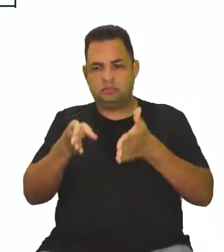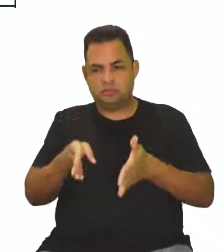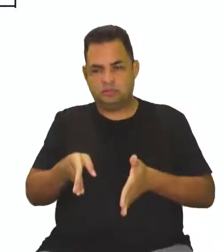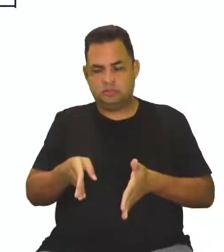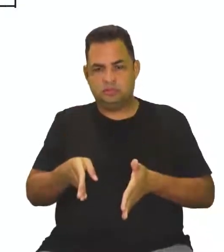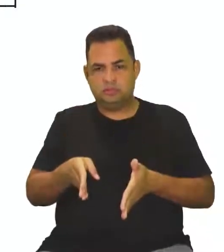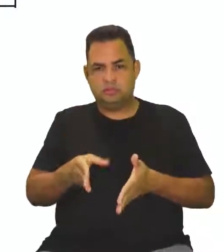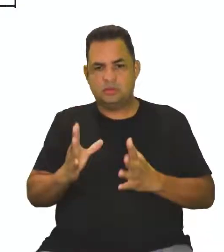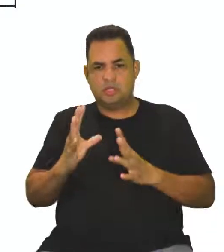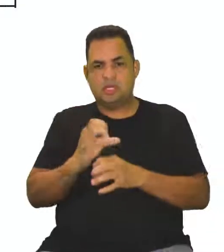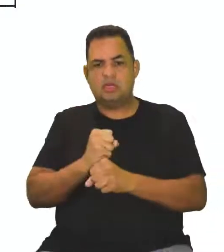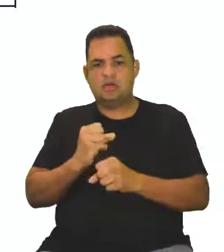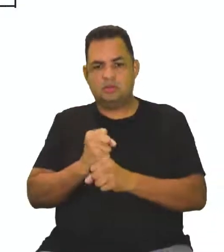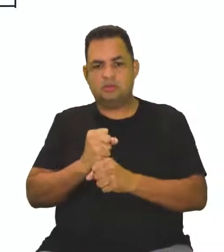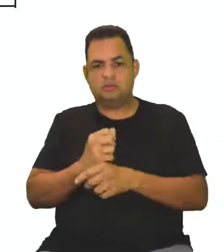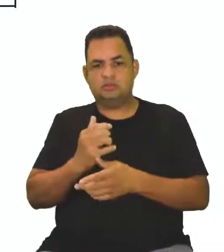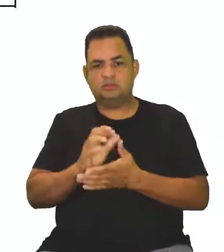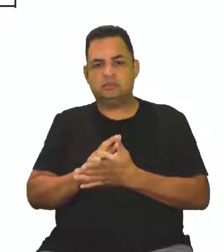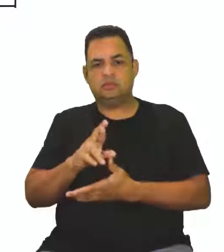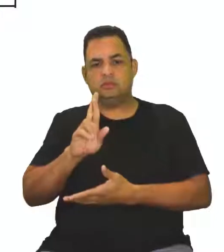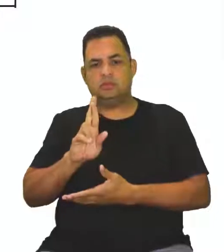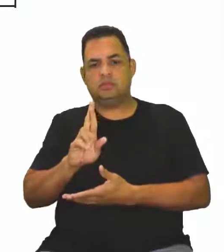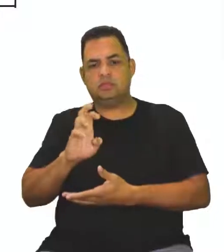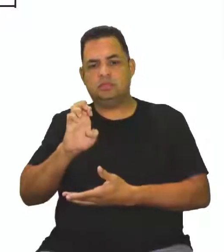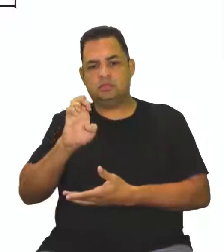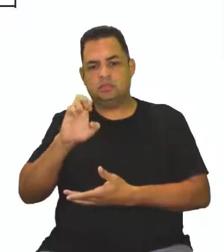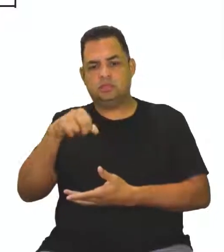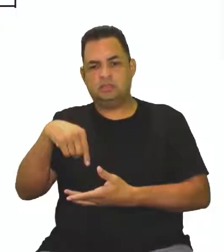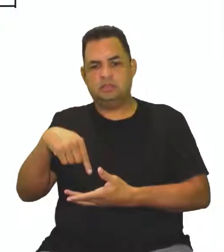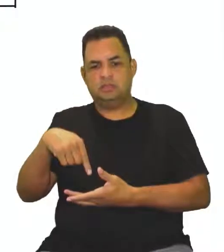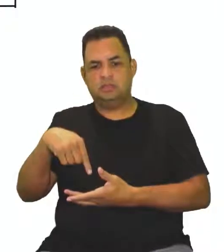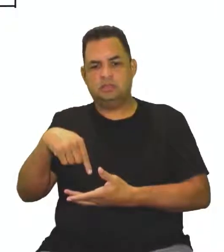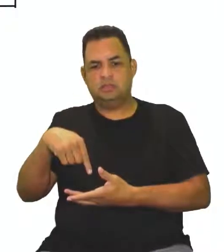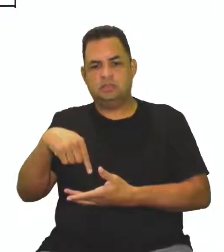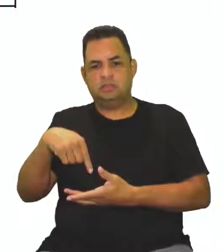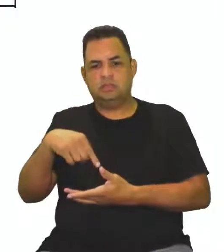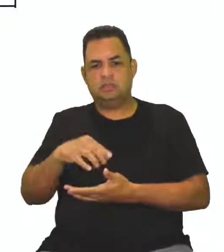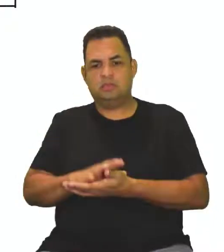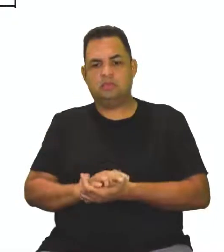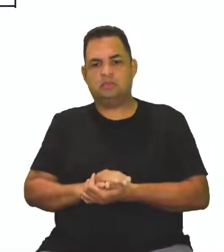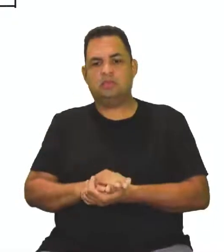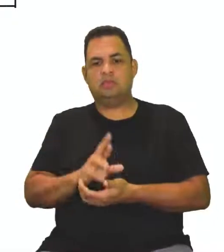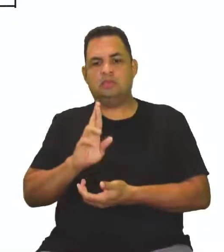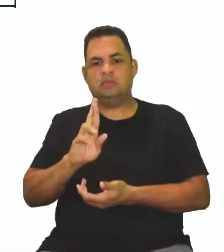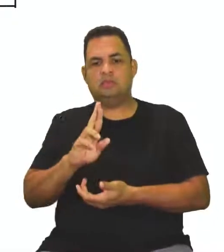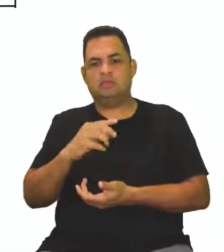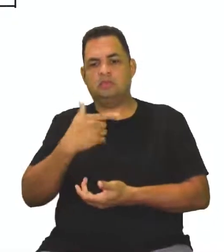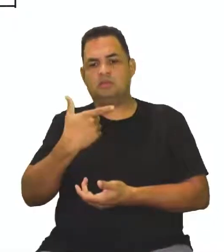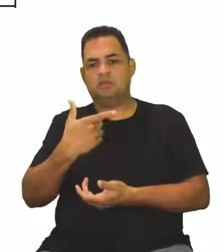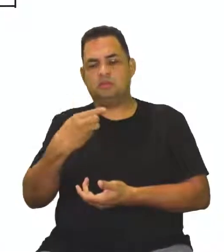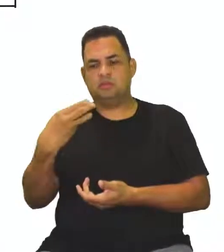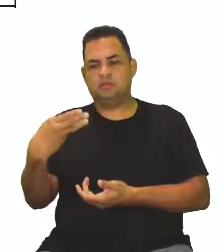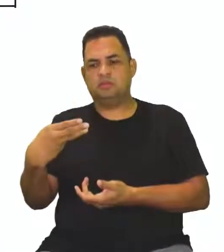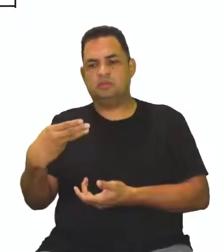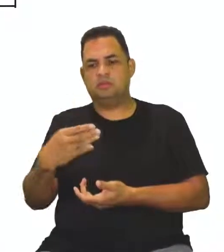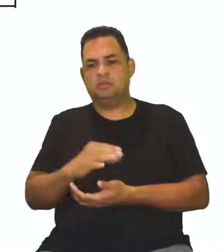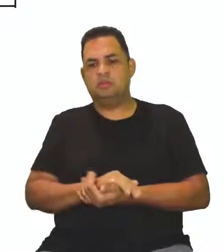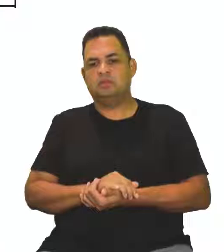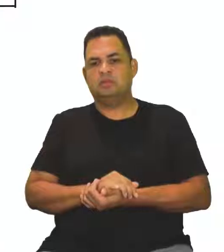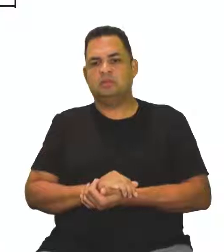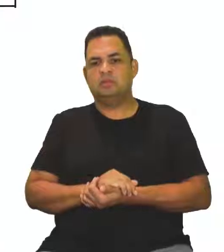paralelo e calculamos a resistência equivalente, que equivale à resistência 2, 3. E